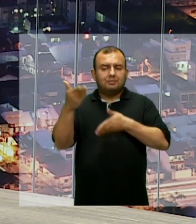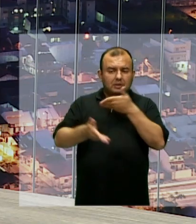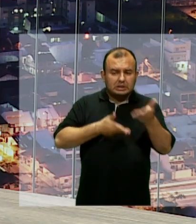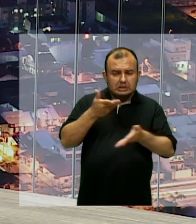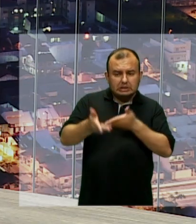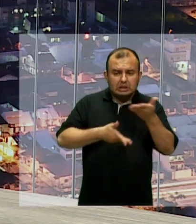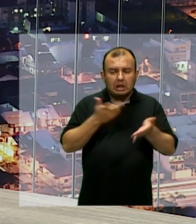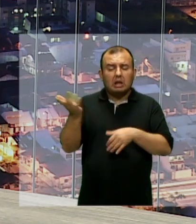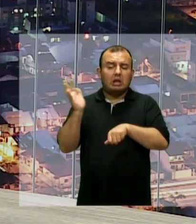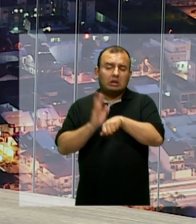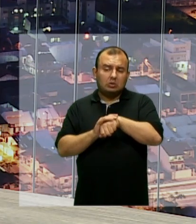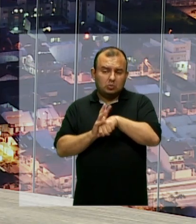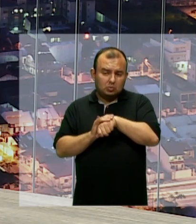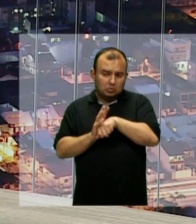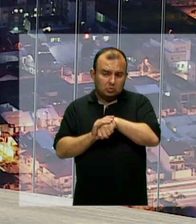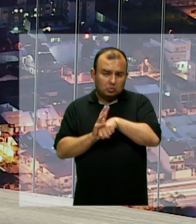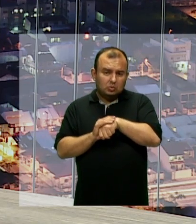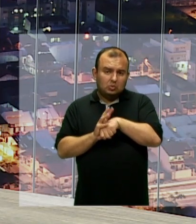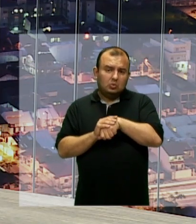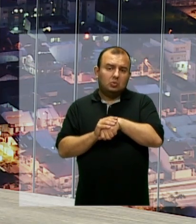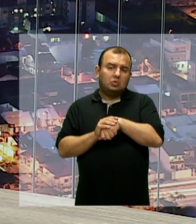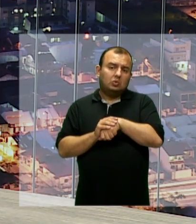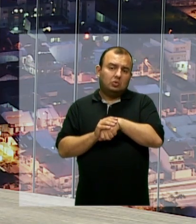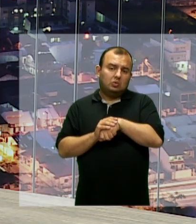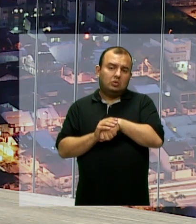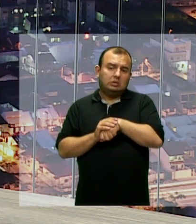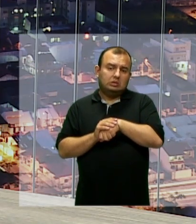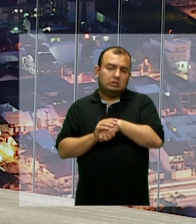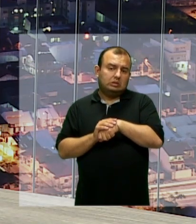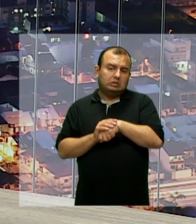uma doença, acaba meio que